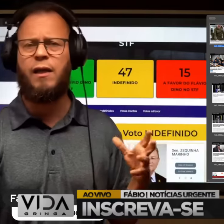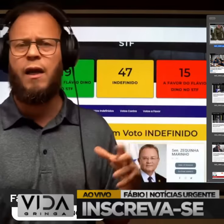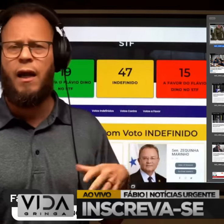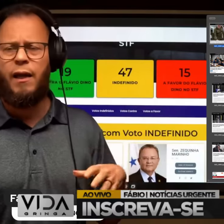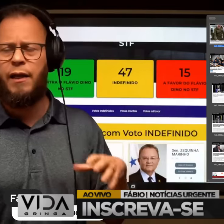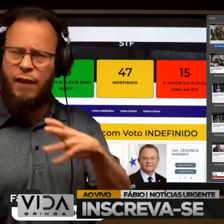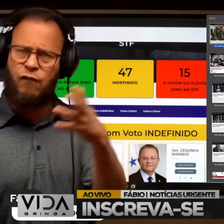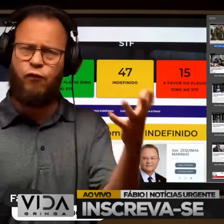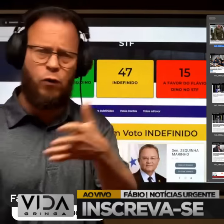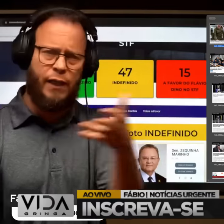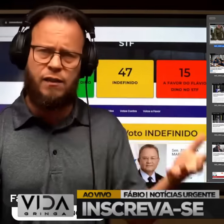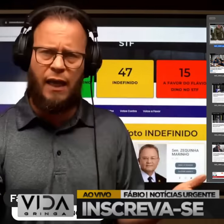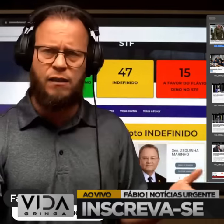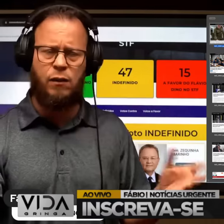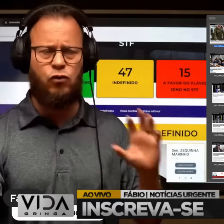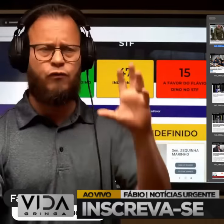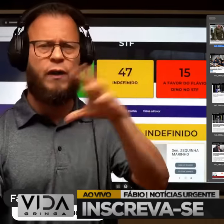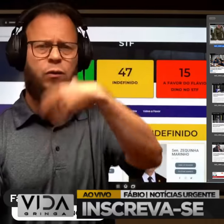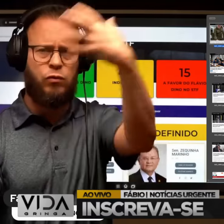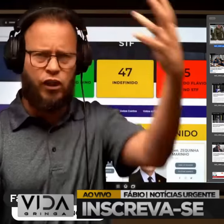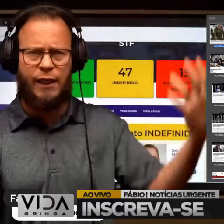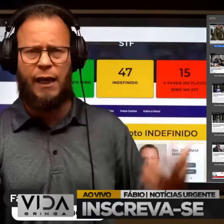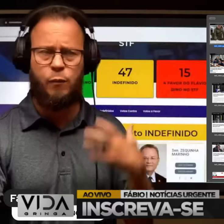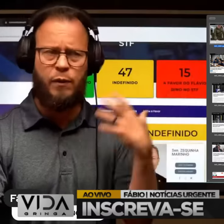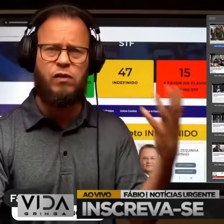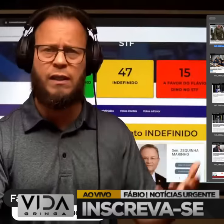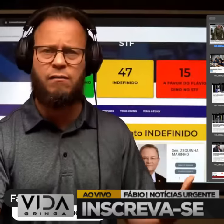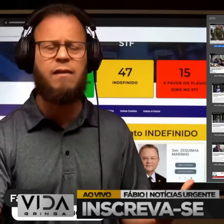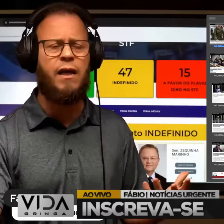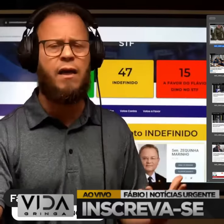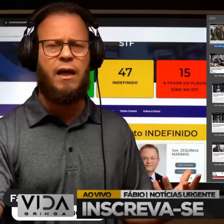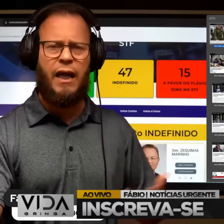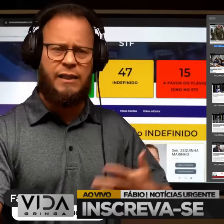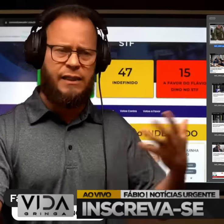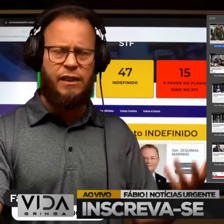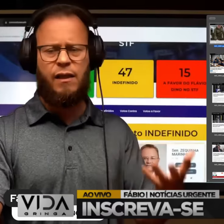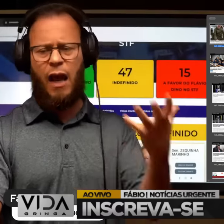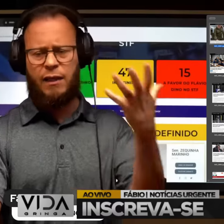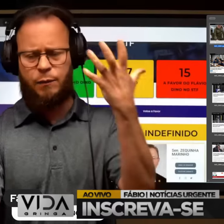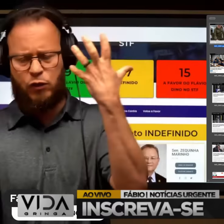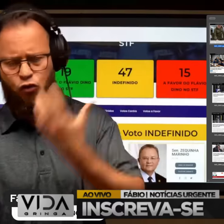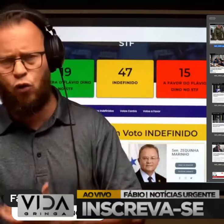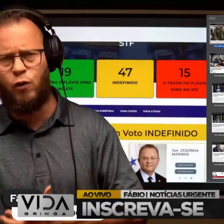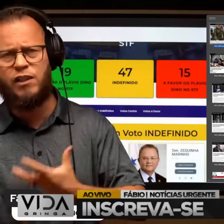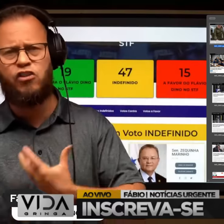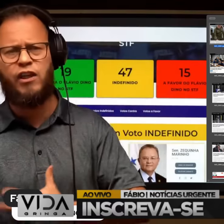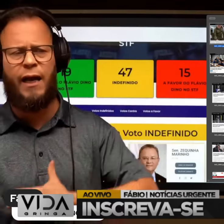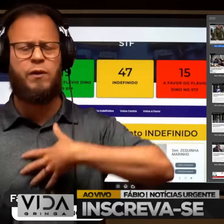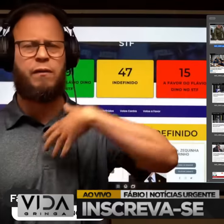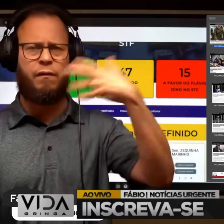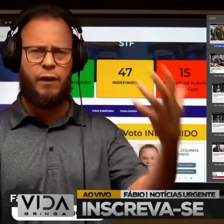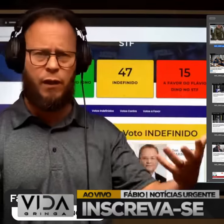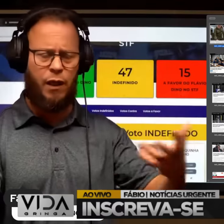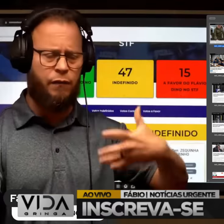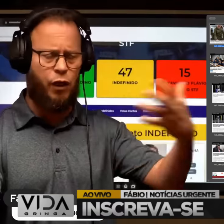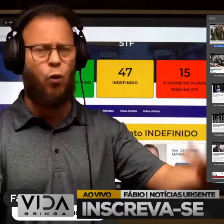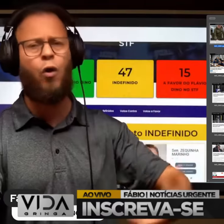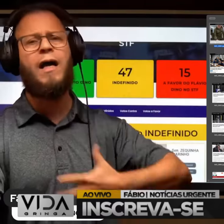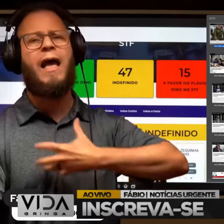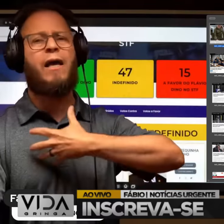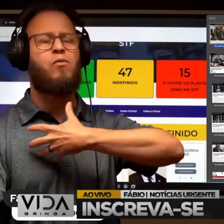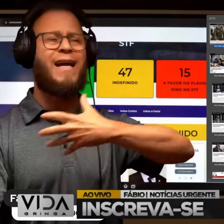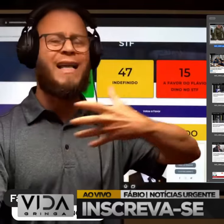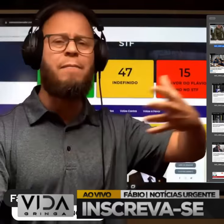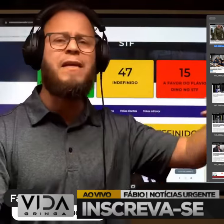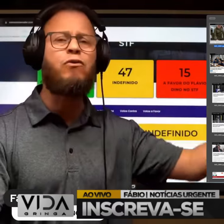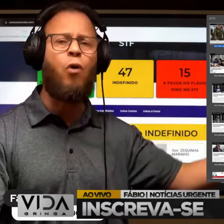existem, e nem foram crianças de 10 anos. Estou falando, generalizando para você entender. Existem as pessoas que Israel entregou,